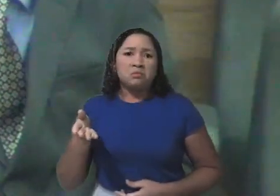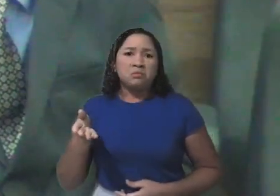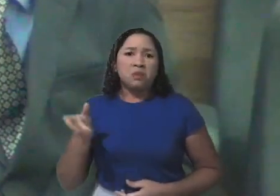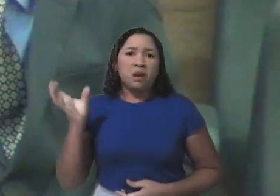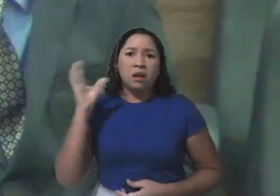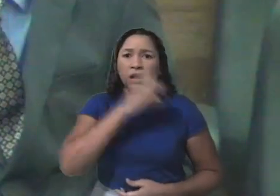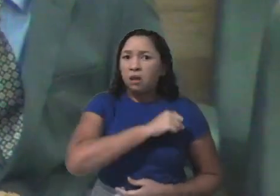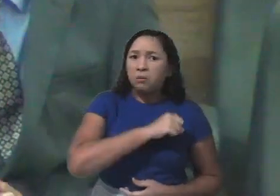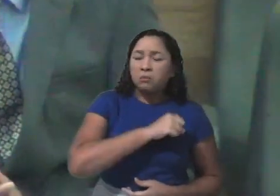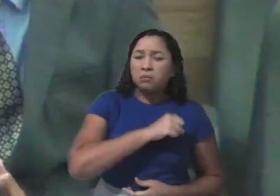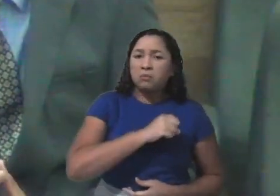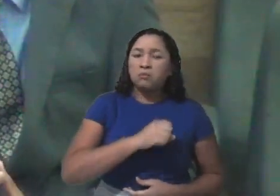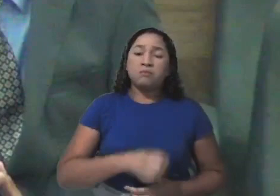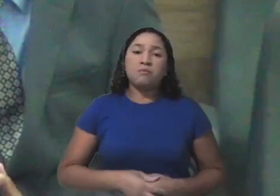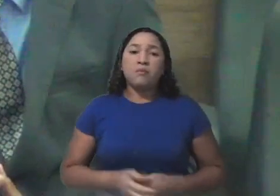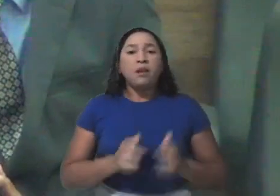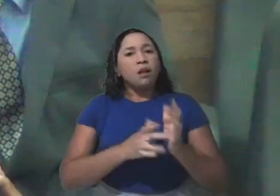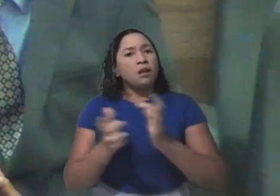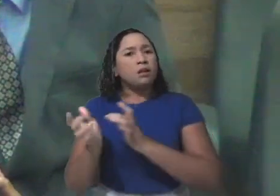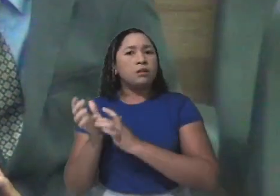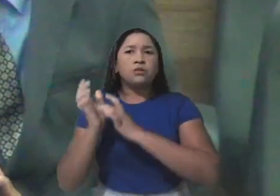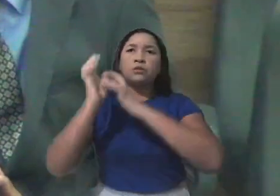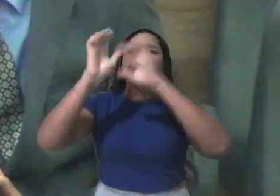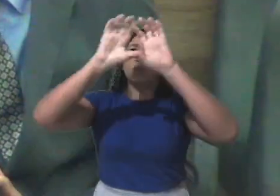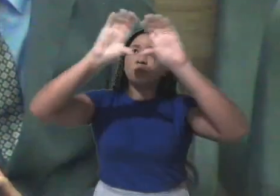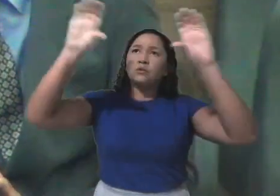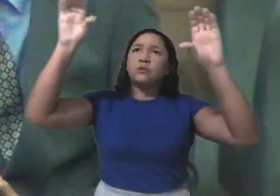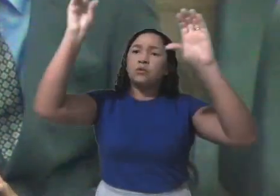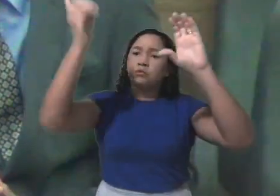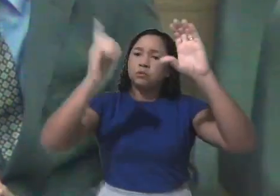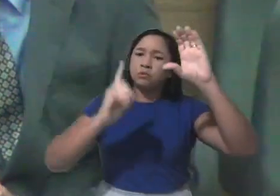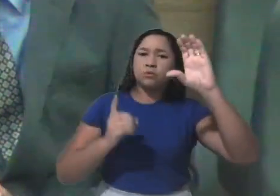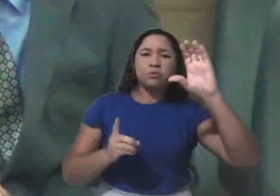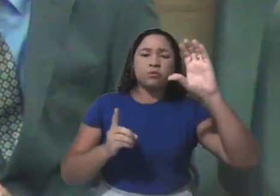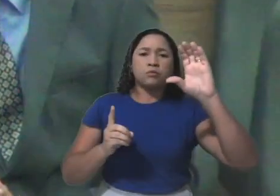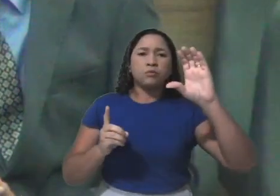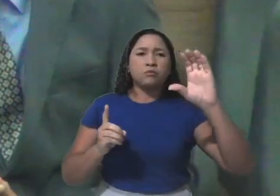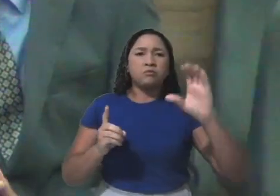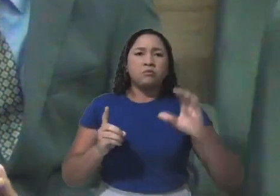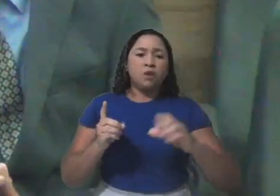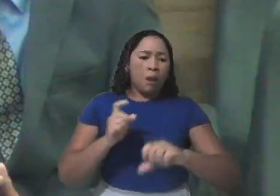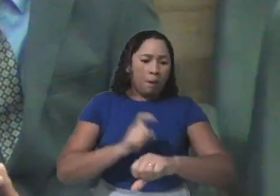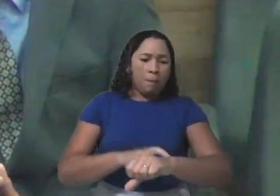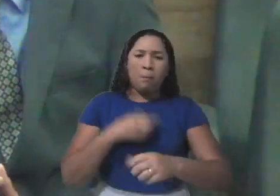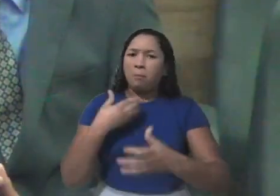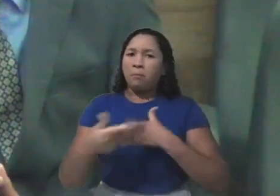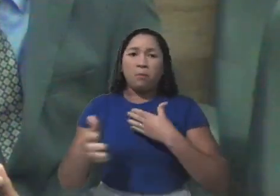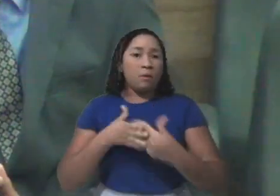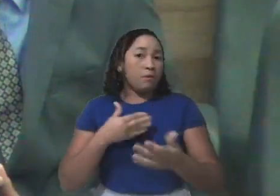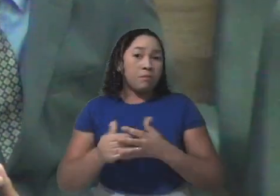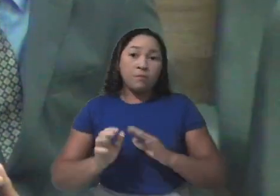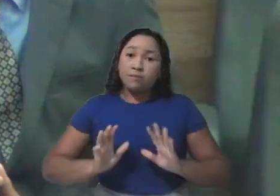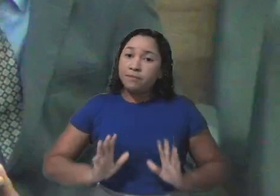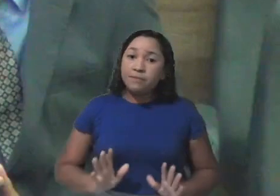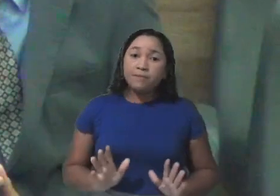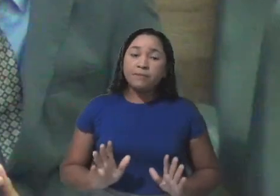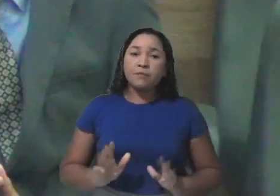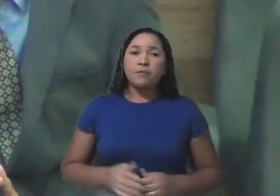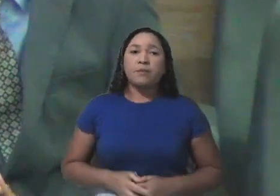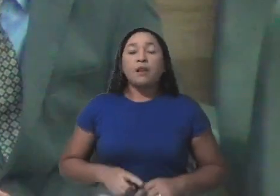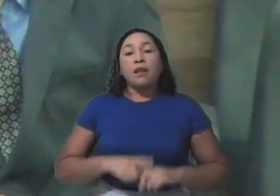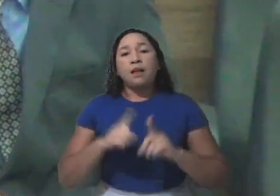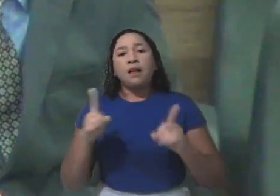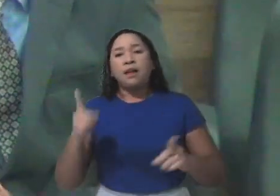a qualquer momento. Mas essas pessoas ruins, de espírito ruim, o que é que elas faziam?